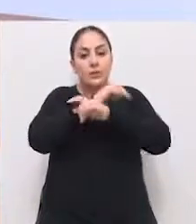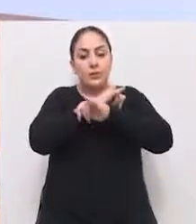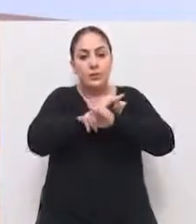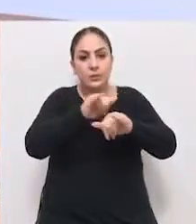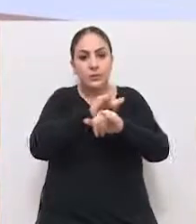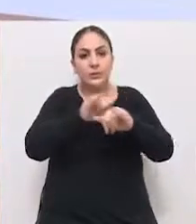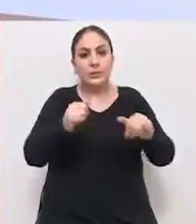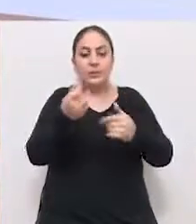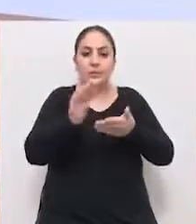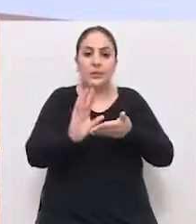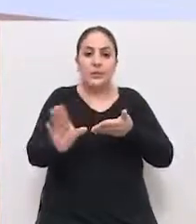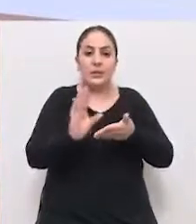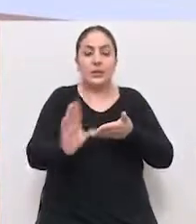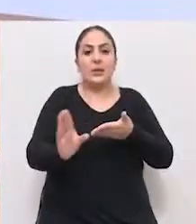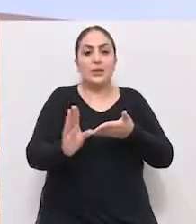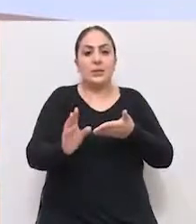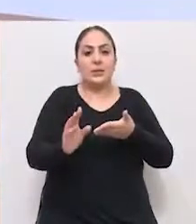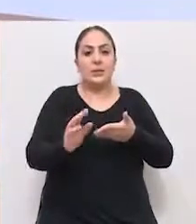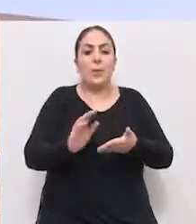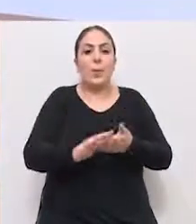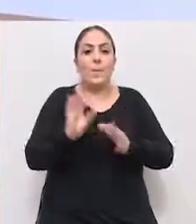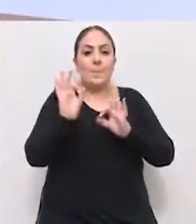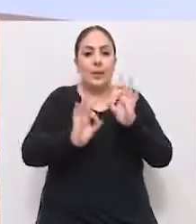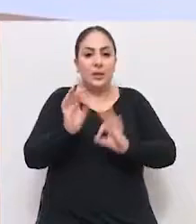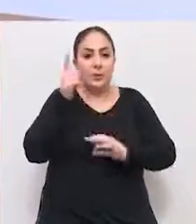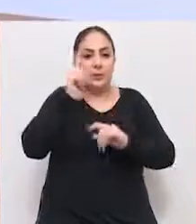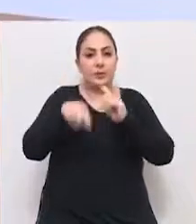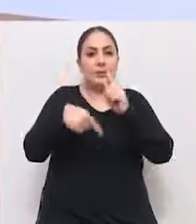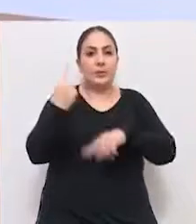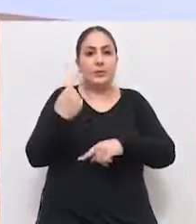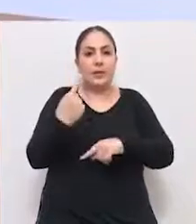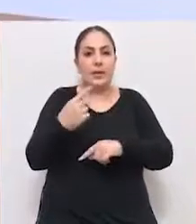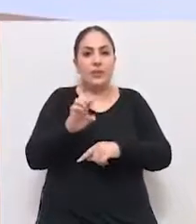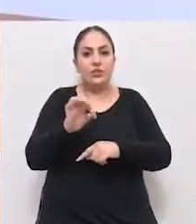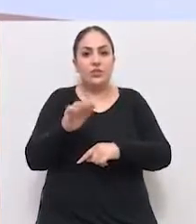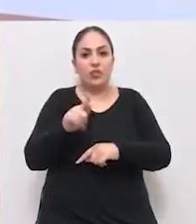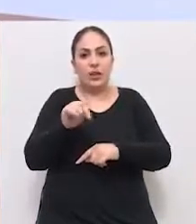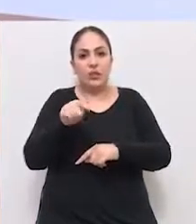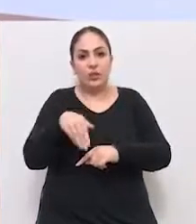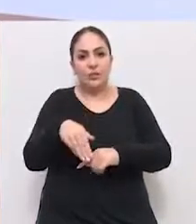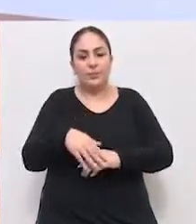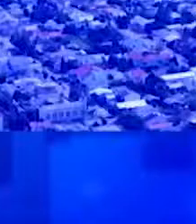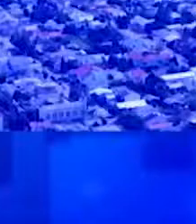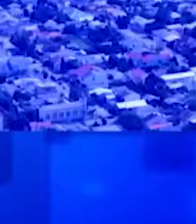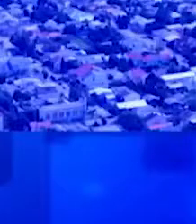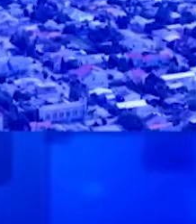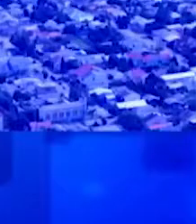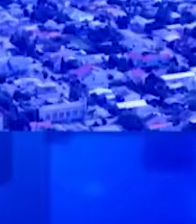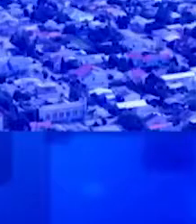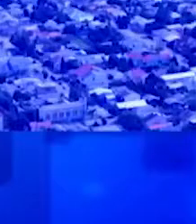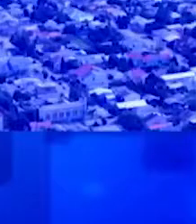do estado anuncia a destinação de recursos para o plano de enfrentamento à estiagem.